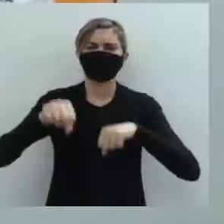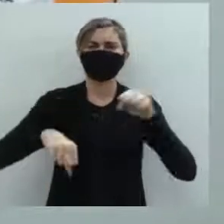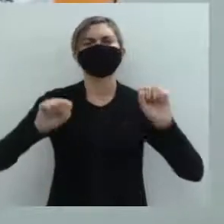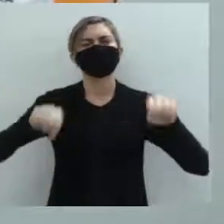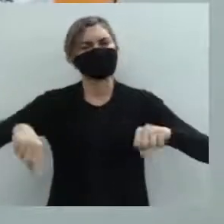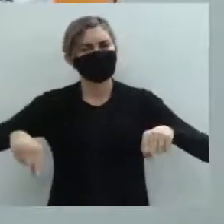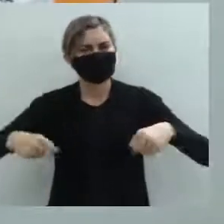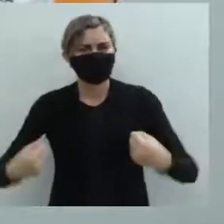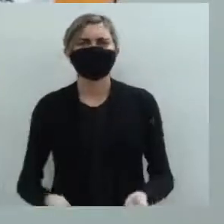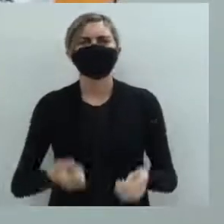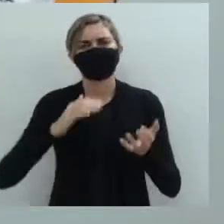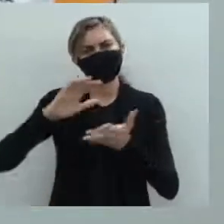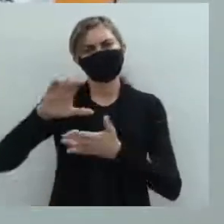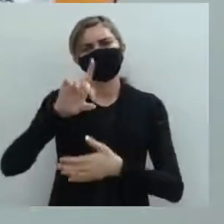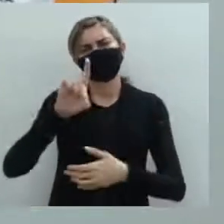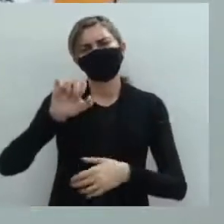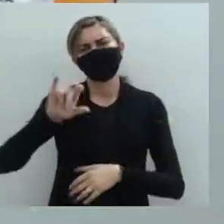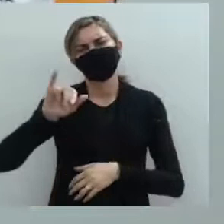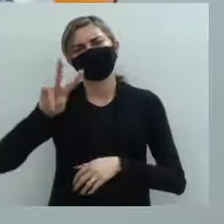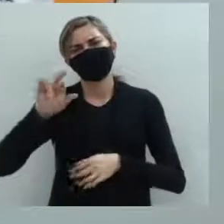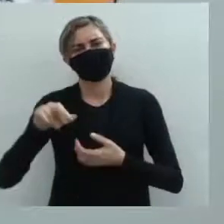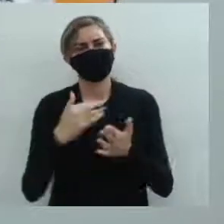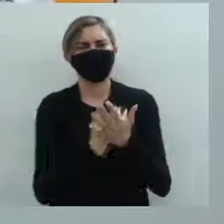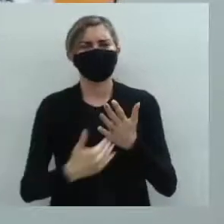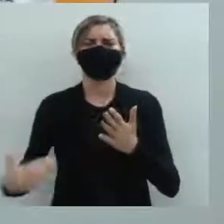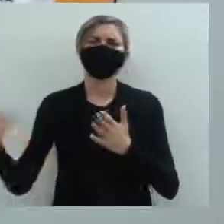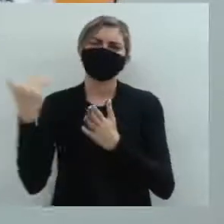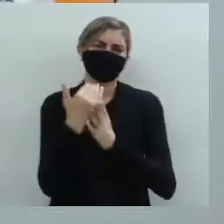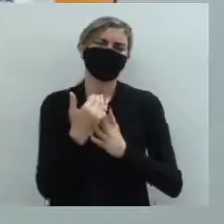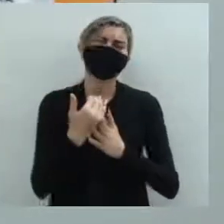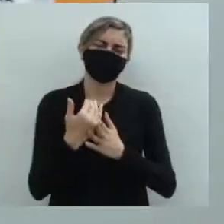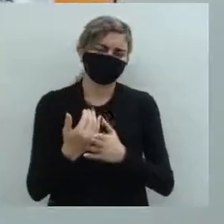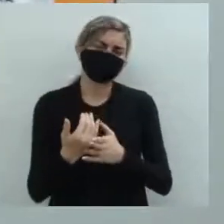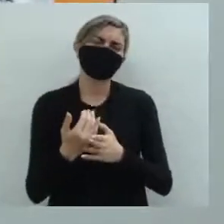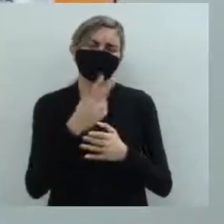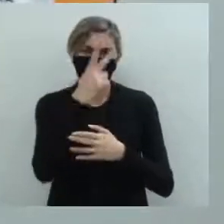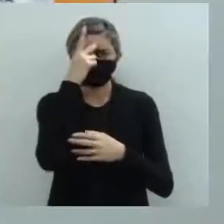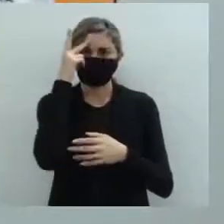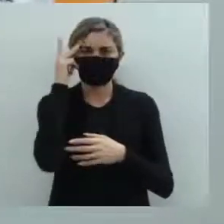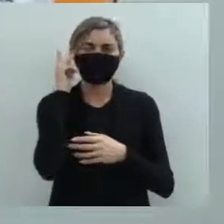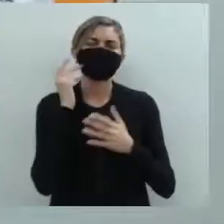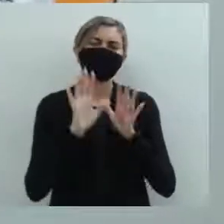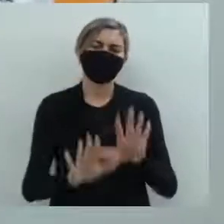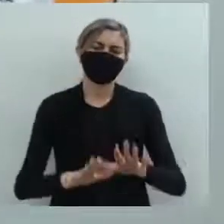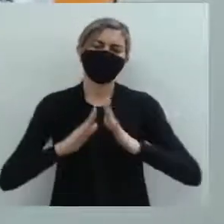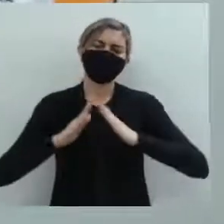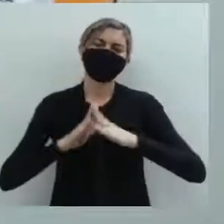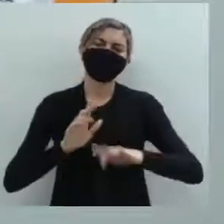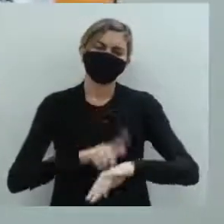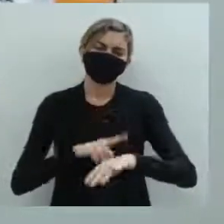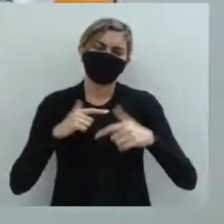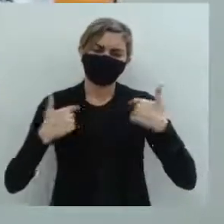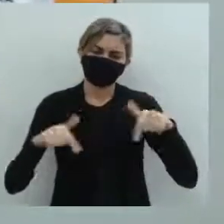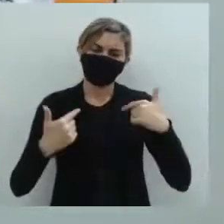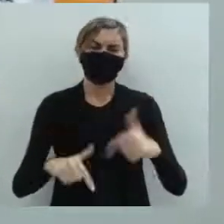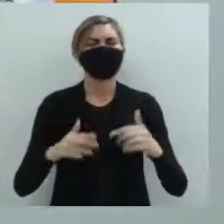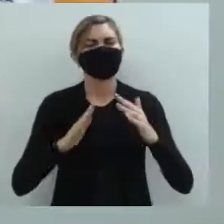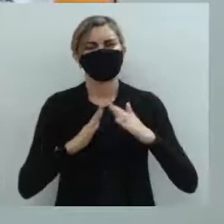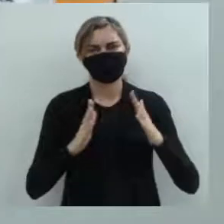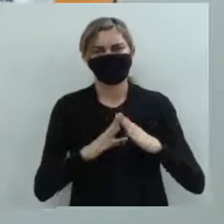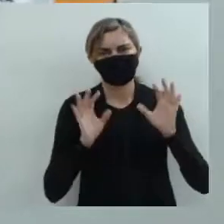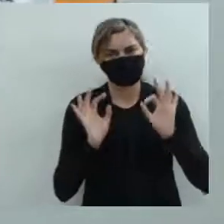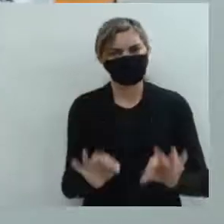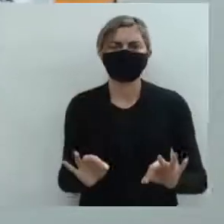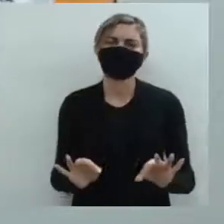entregadoras de delivery, né? Eles aumentaram com essa demanda das pessoas ficarem mais tempo em casa, trabalharem em home office, tá